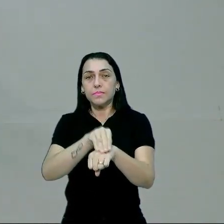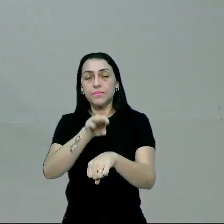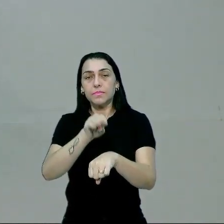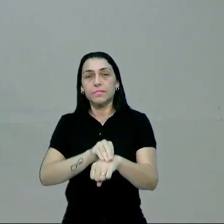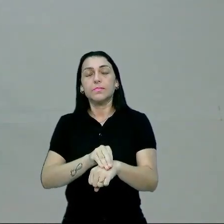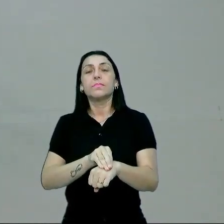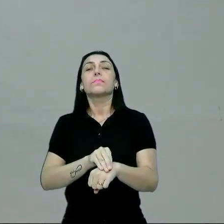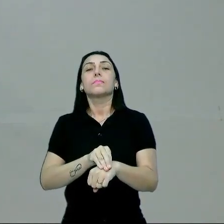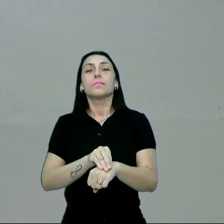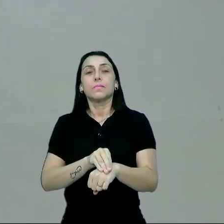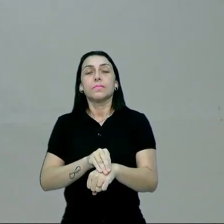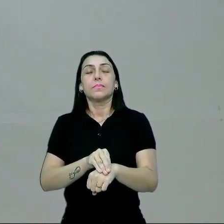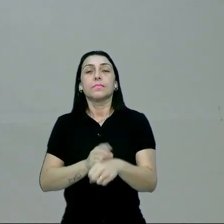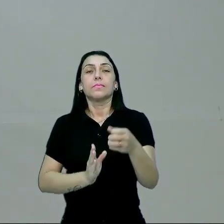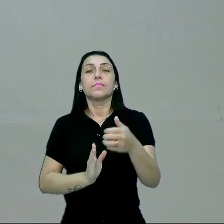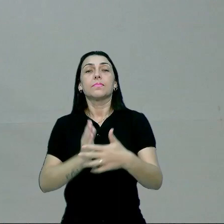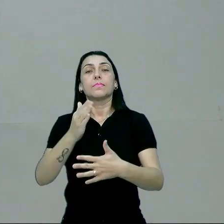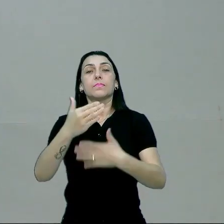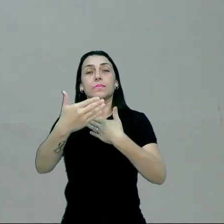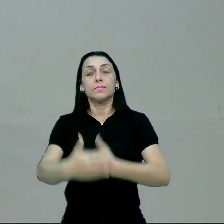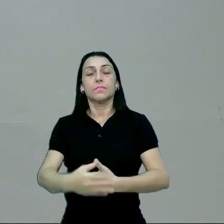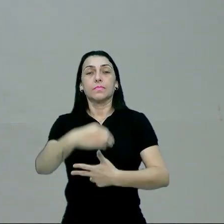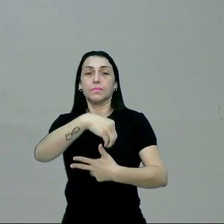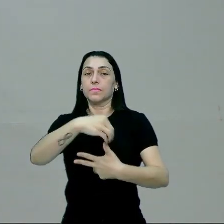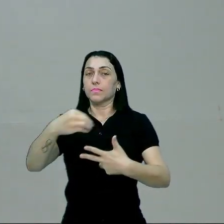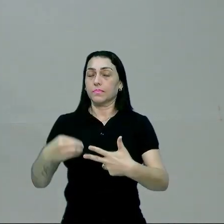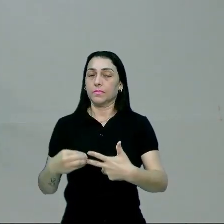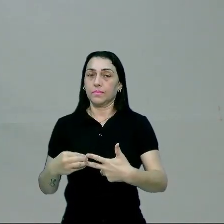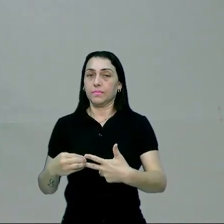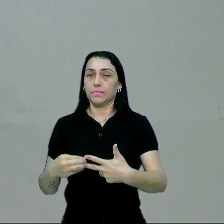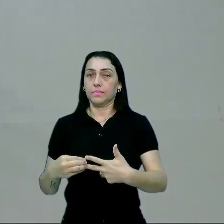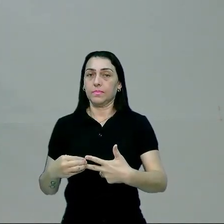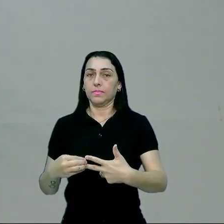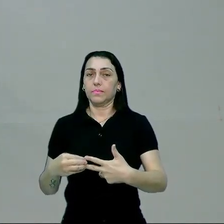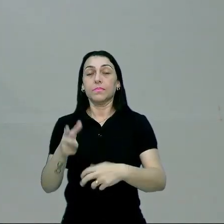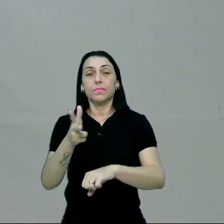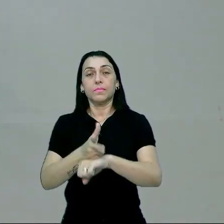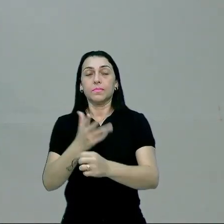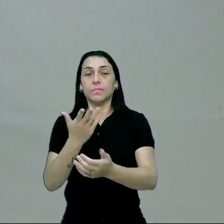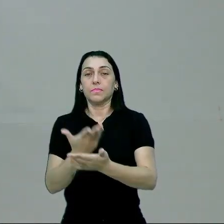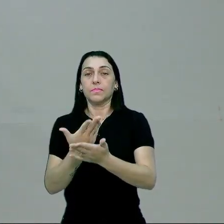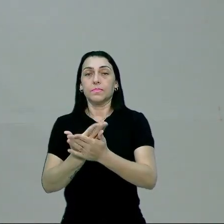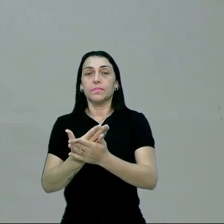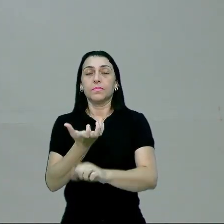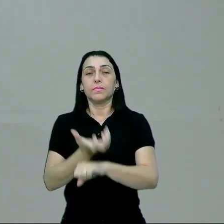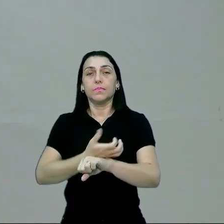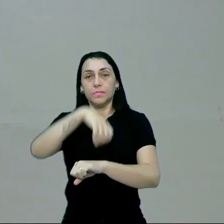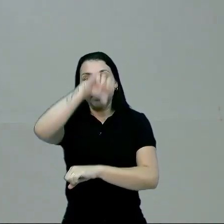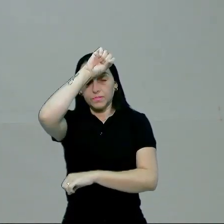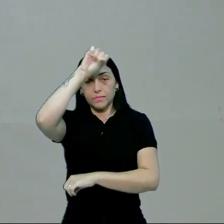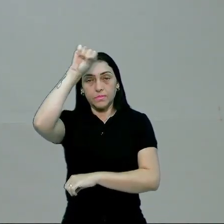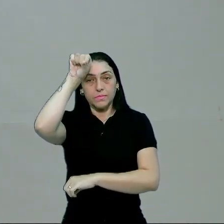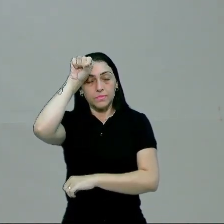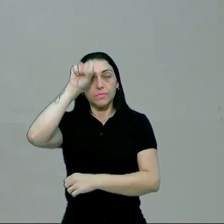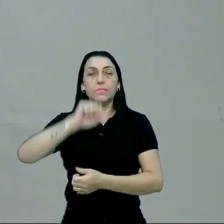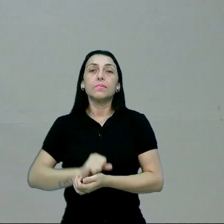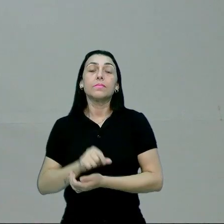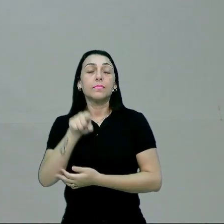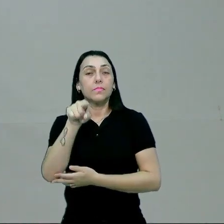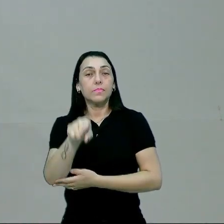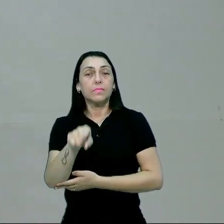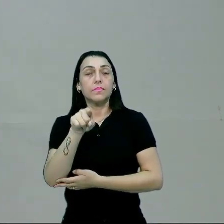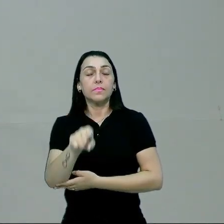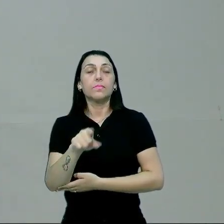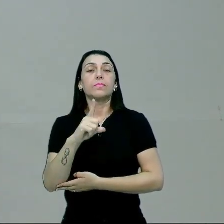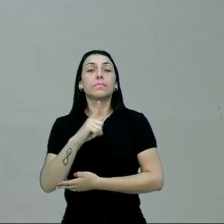aprendizado para o Exame Nacional do Ensino Médio. É uma videoaula de Sociologia. E para você